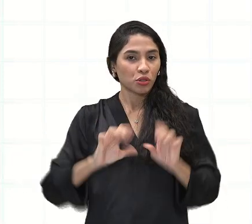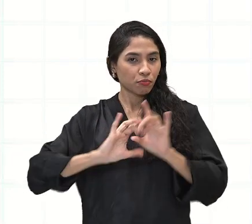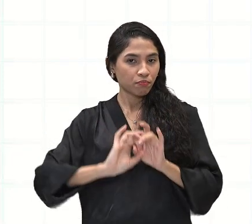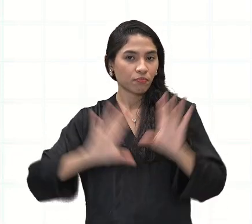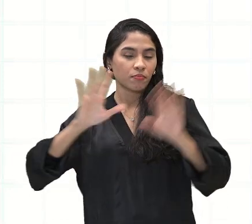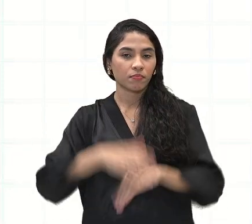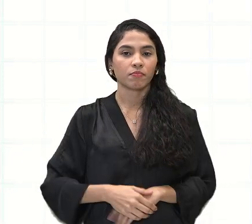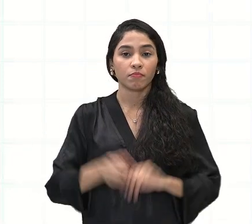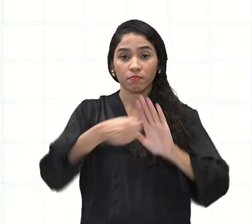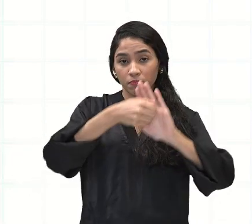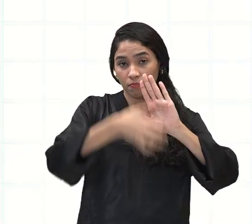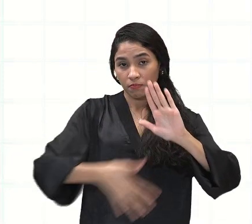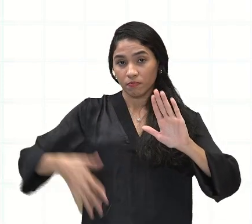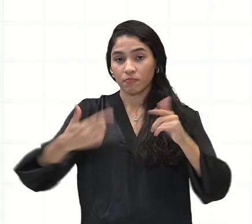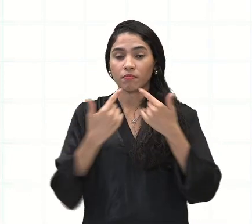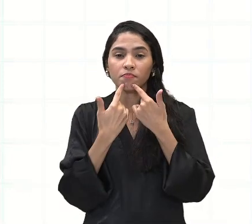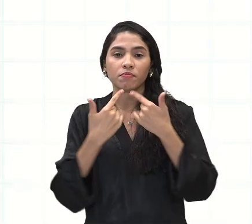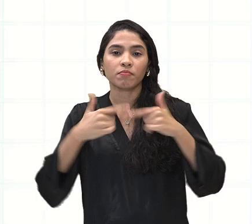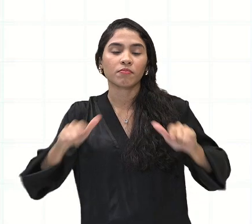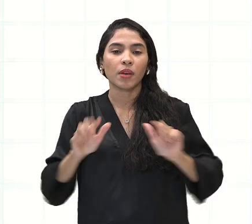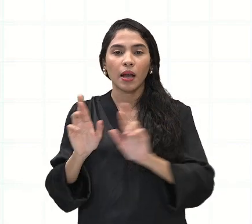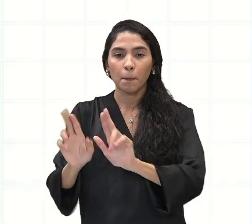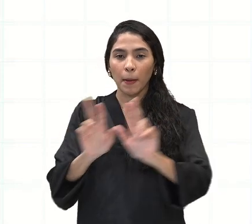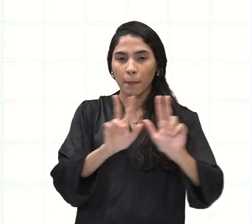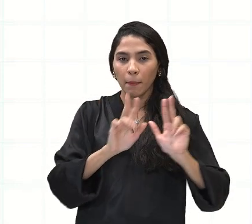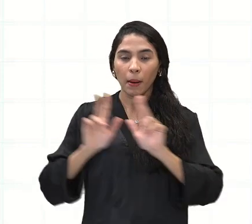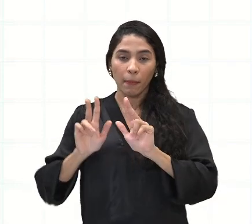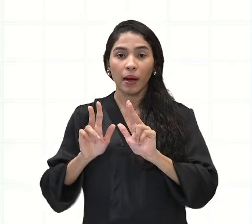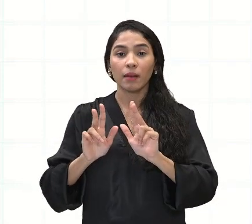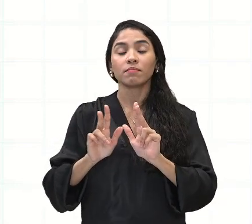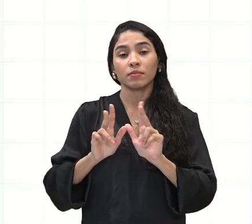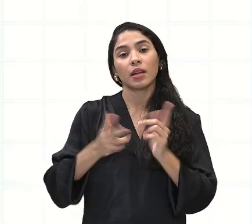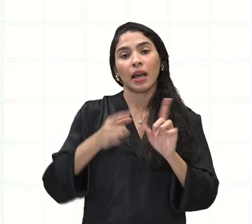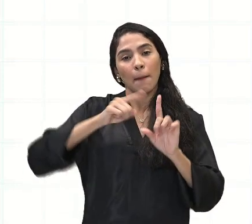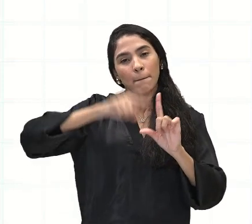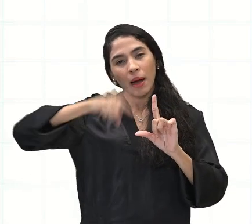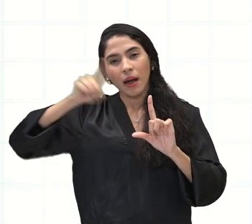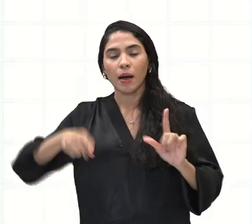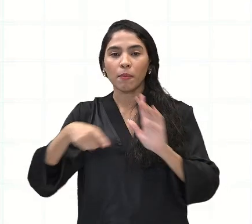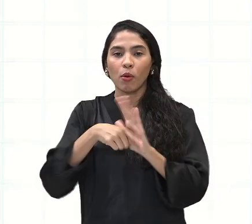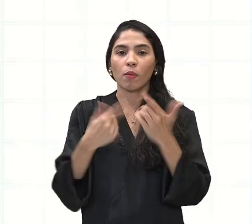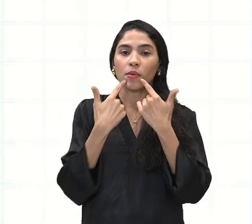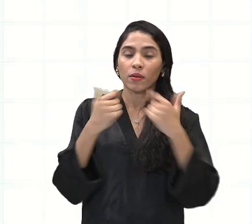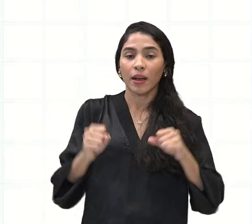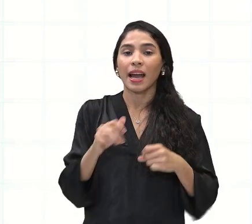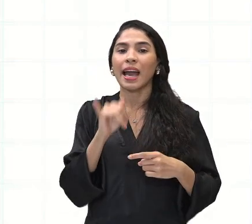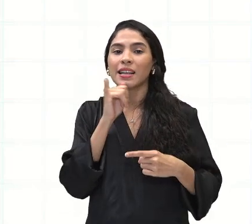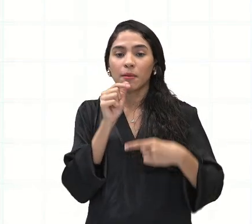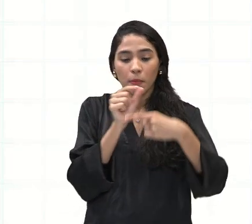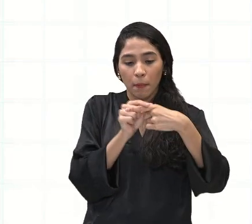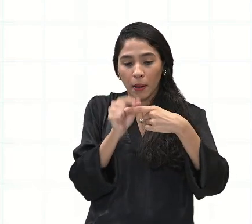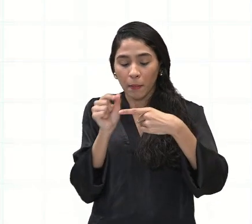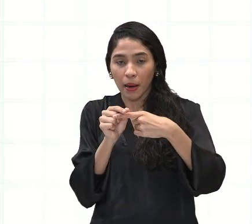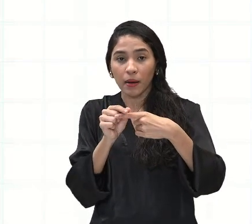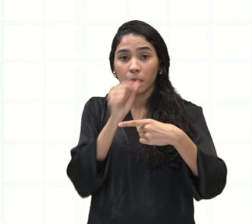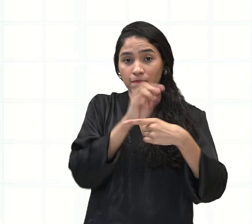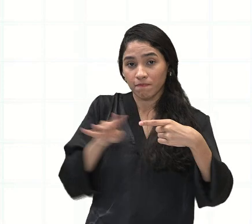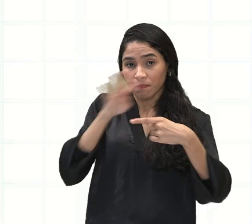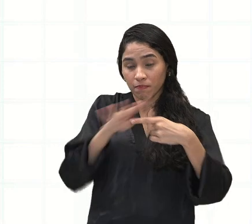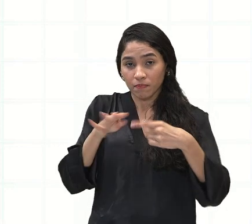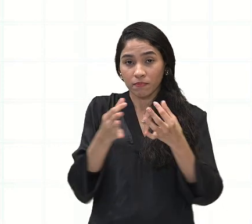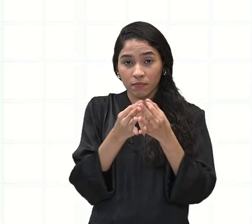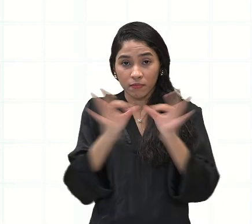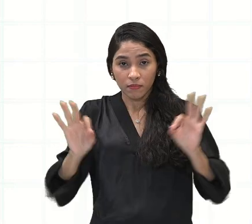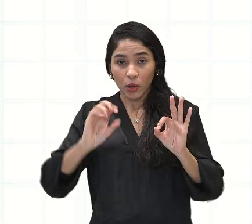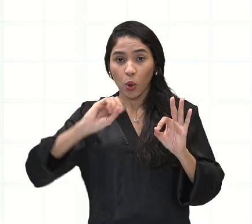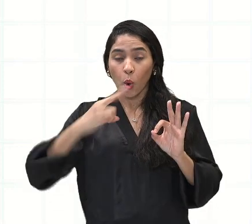figuras de linguagem podem ocorrer em diferentes níveis da linguagem, como, por exemplo, no nível fonológico, no morfológico, sintático